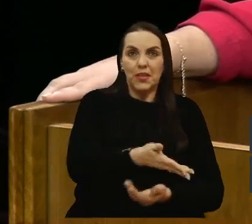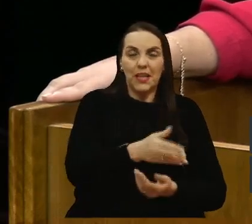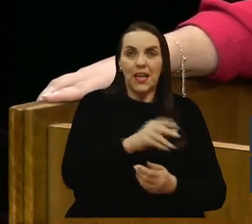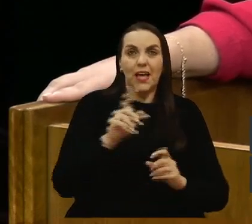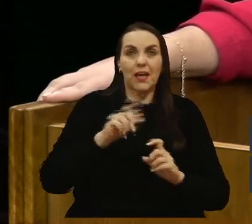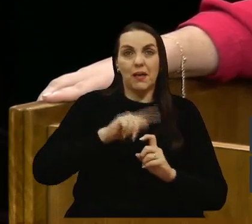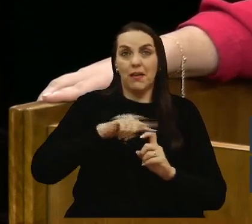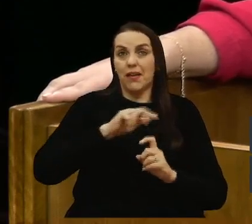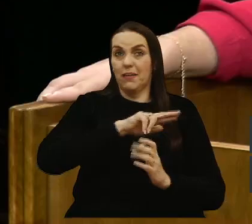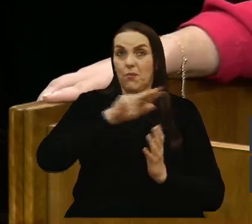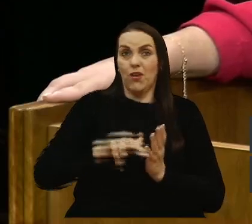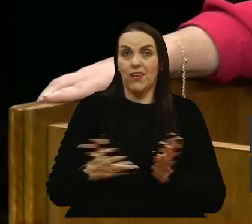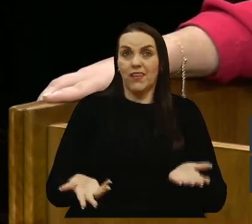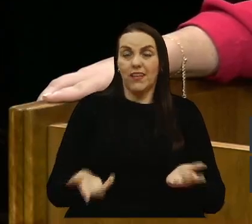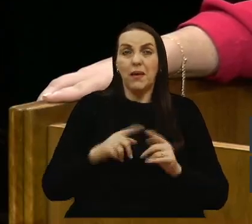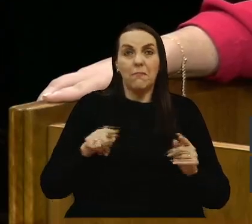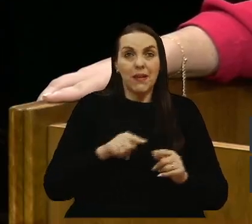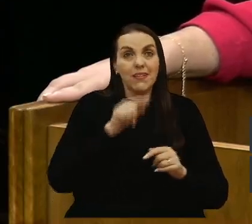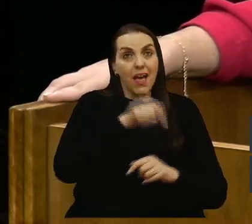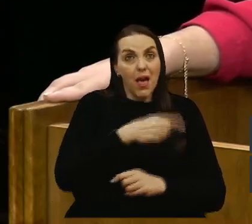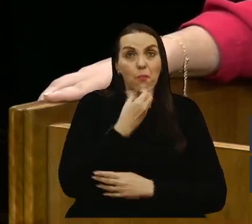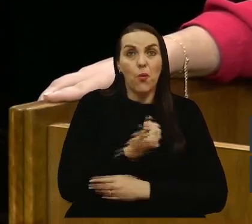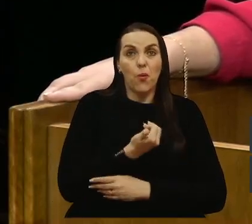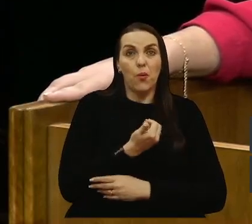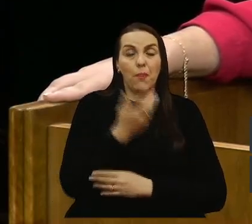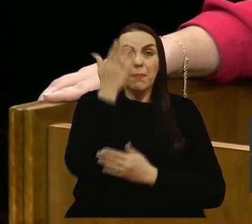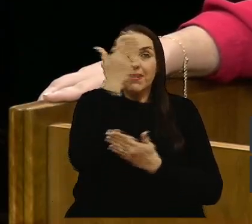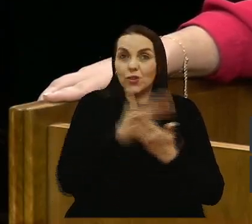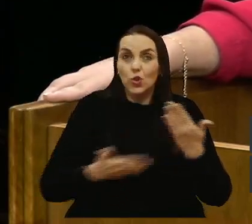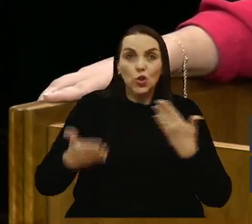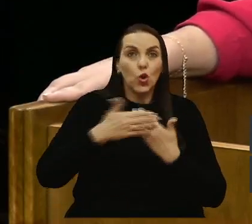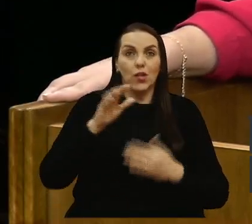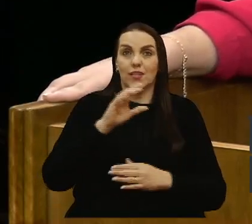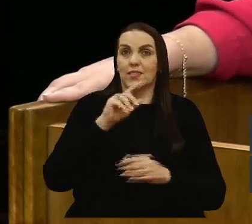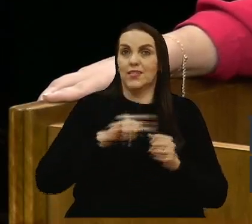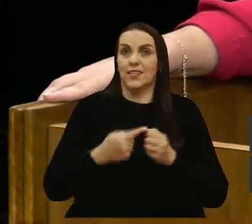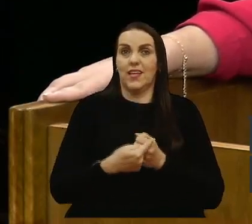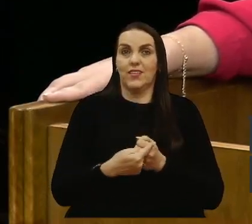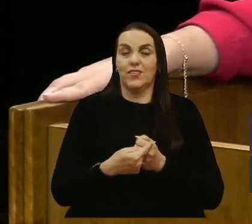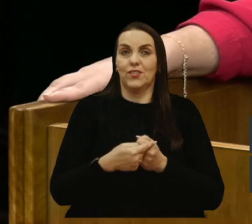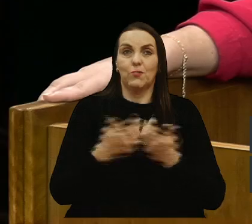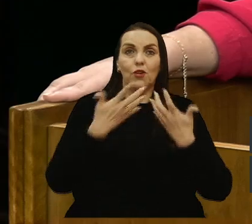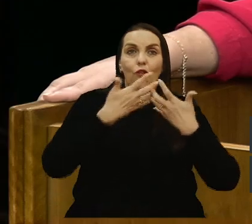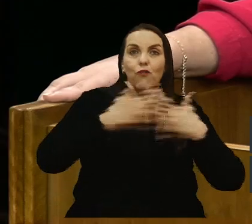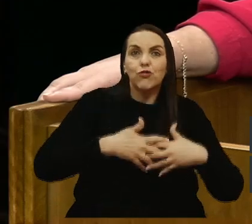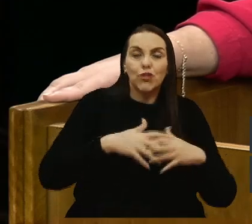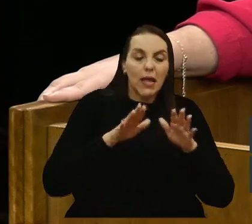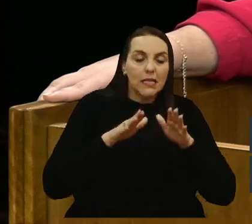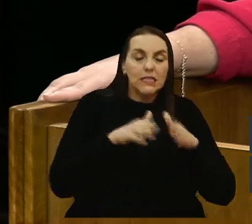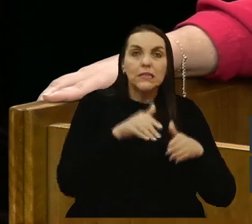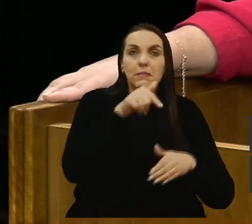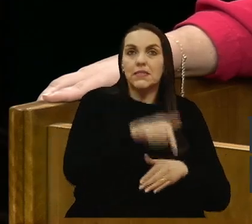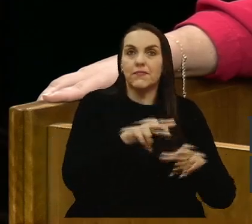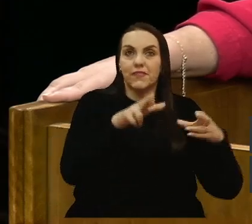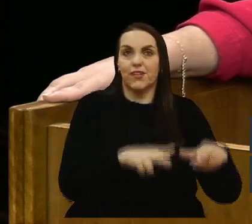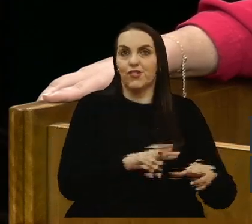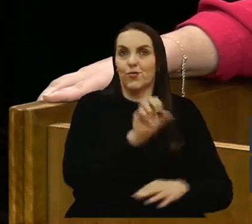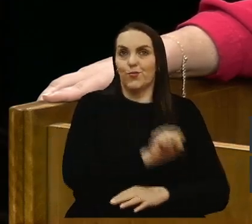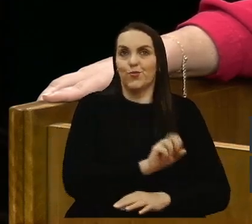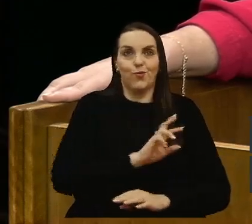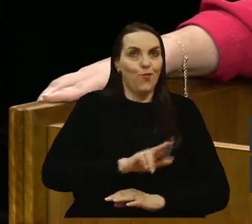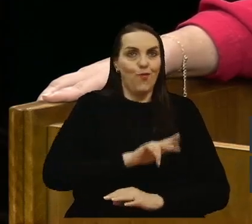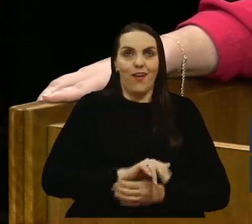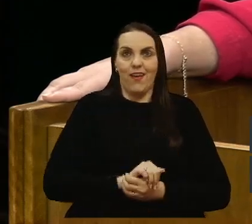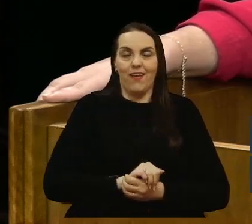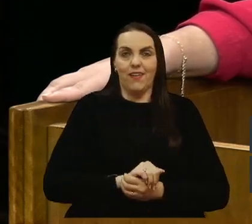policlínica. E ela é, mas para a nossa cidade como um todo. Porque ela não é para funcionar numa específica região. E aqui, vereador Estélio, eu